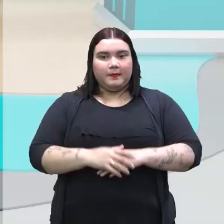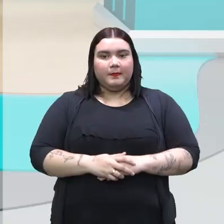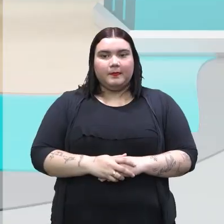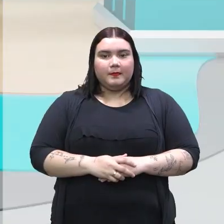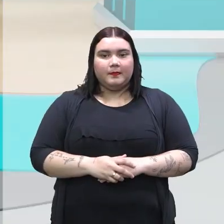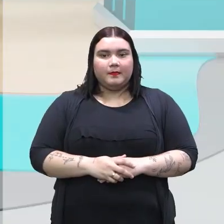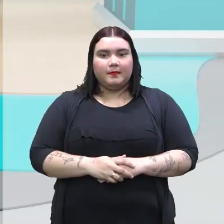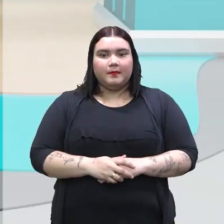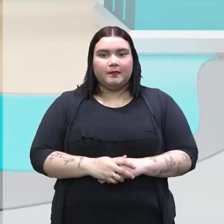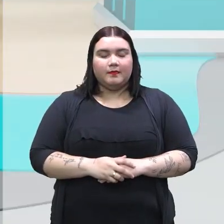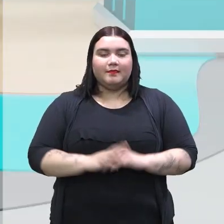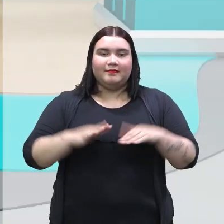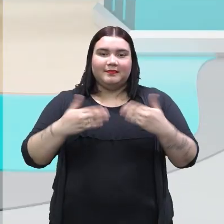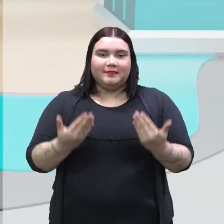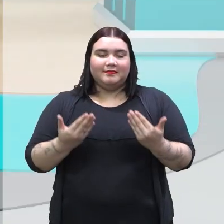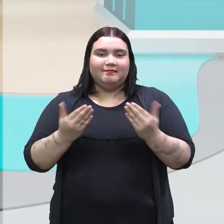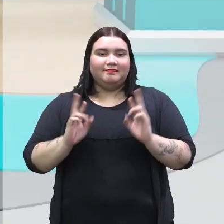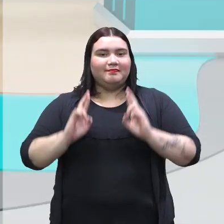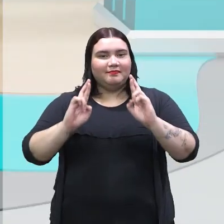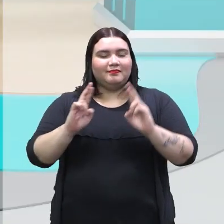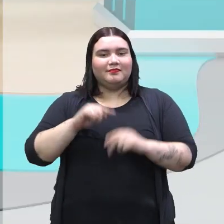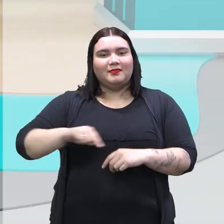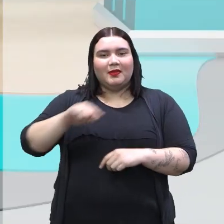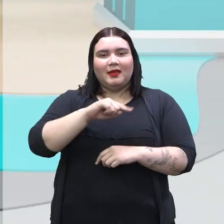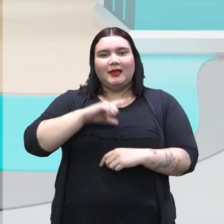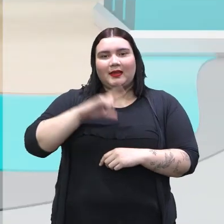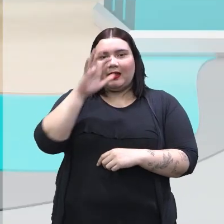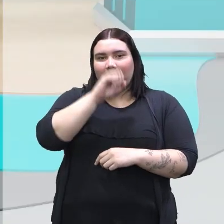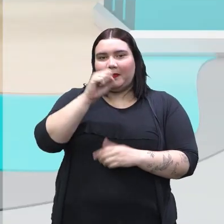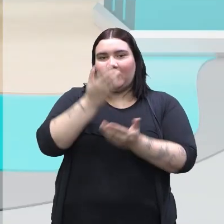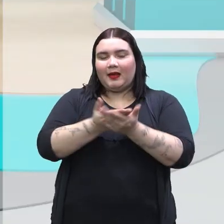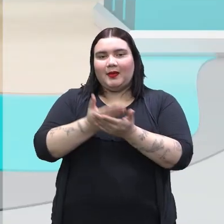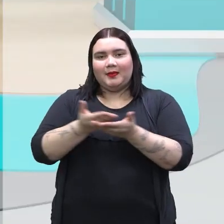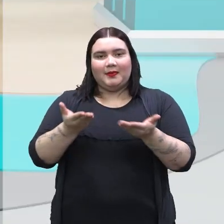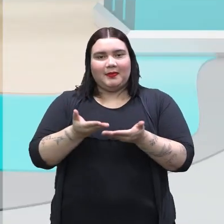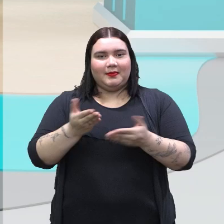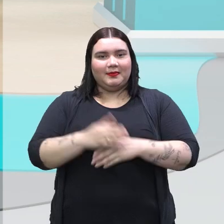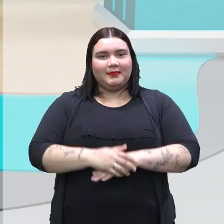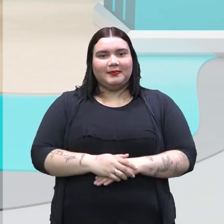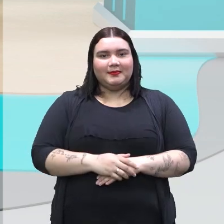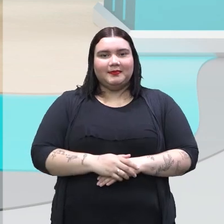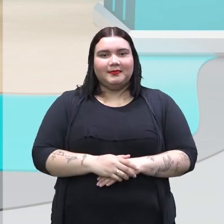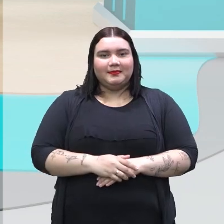Então, eu espero que vocês tenham acompanhado bem a nossa aula de hoje.